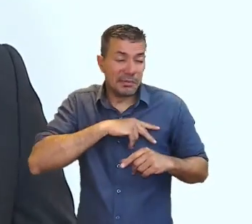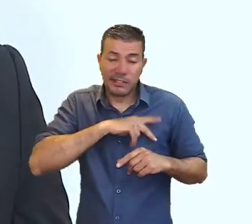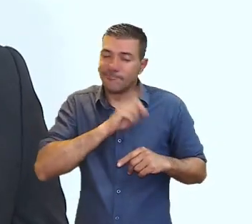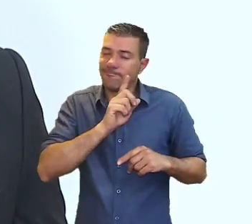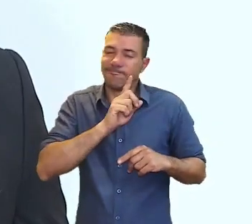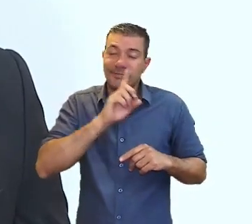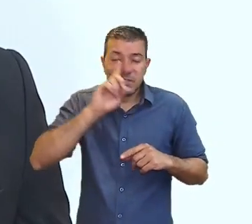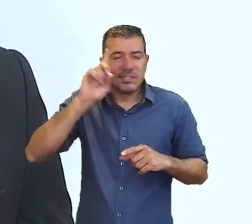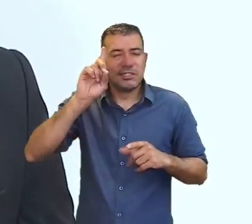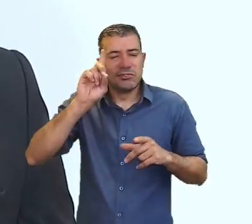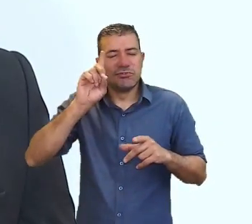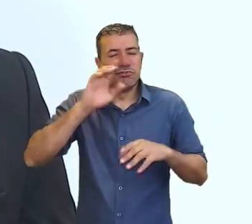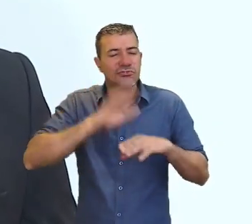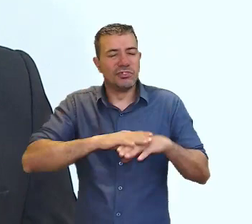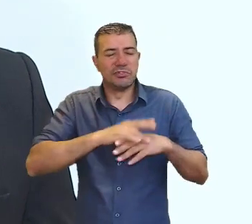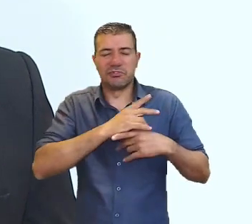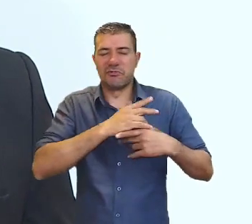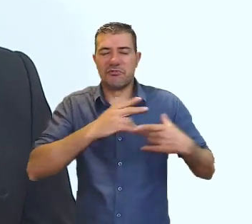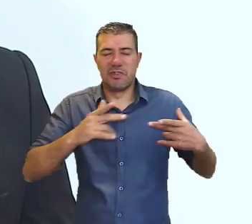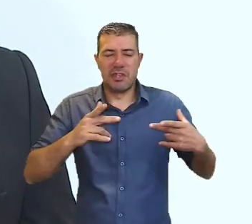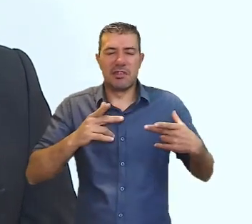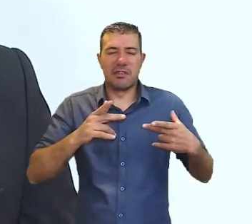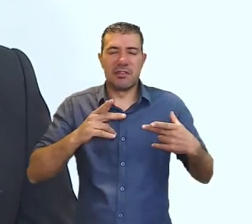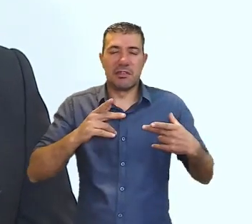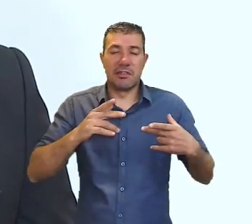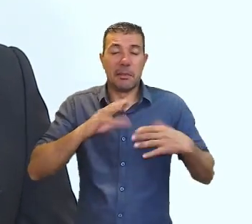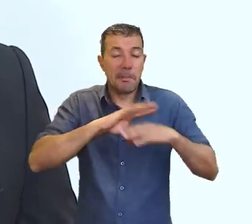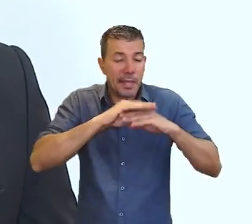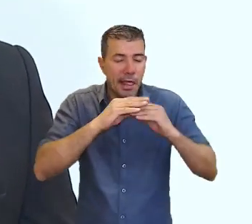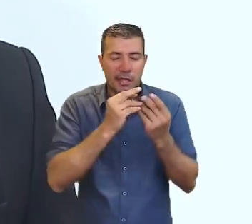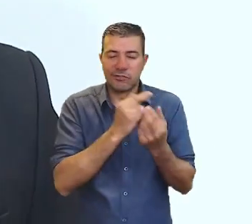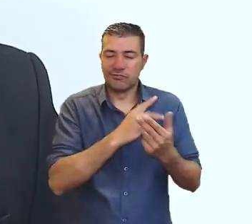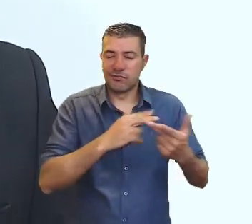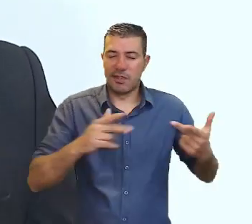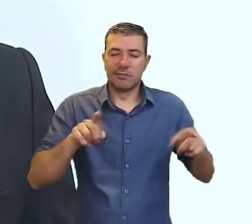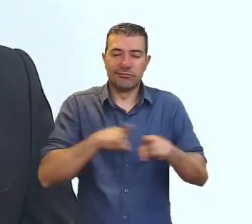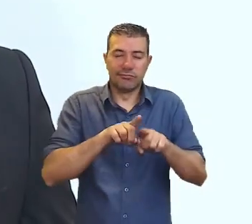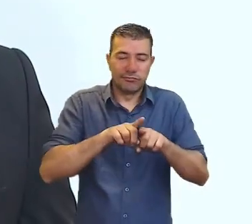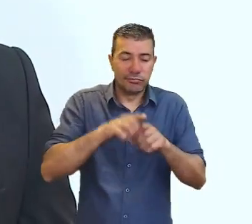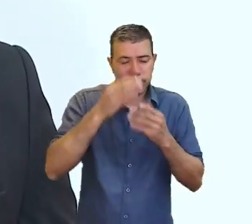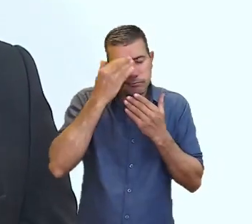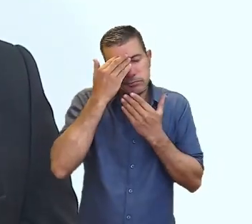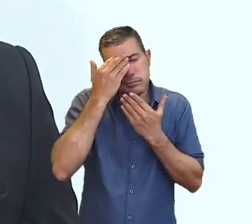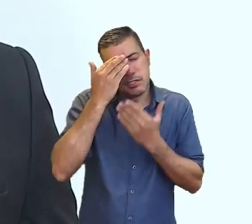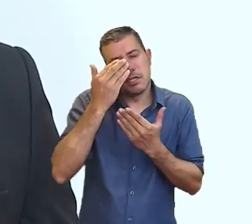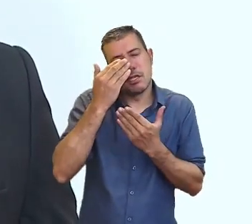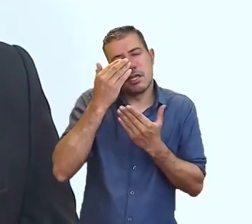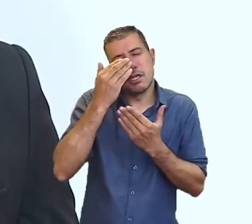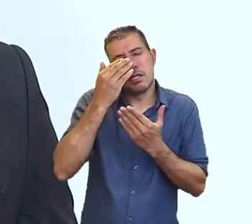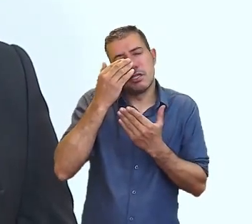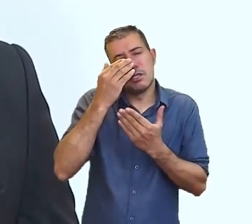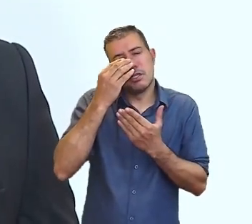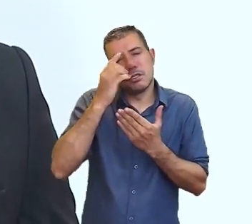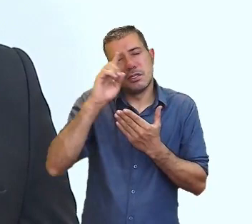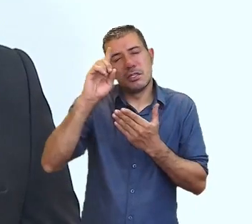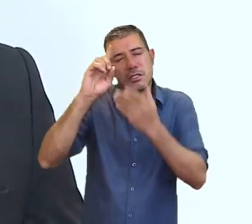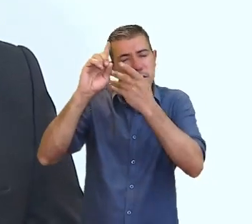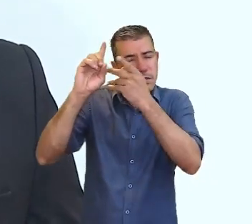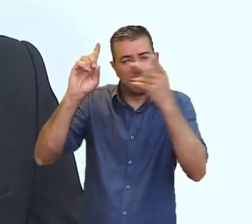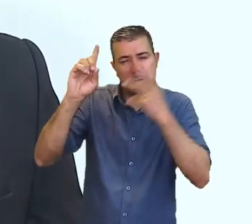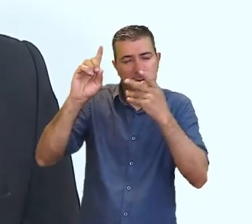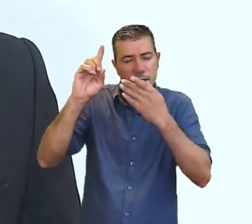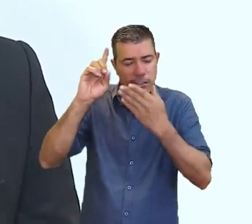que nem sabemos, o Senhor tem operado também grandes coisas. Muito obrigado por isso. Fica conosco, nos dê a Tua